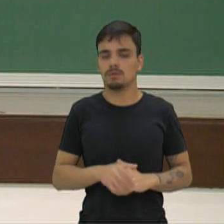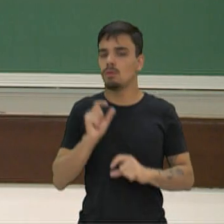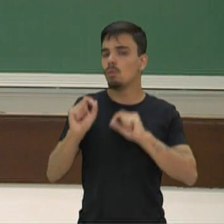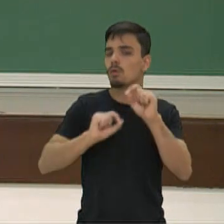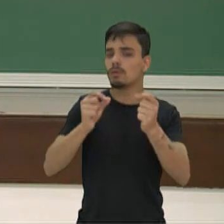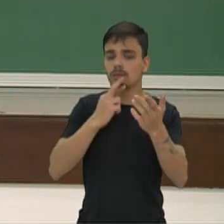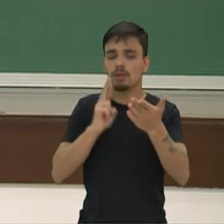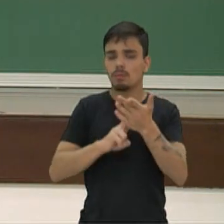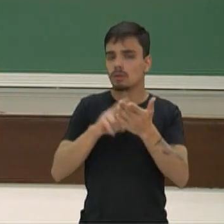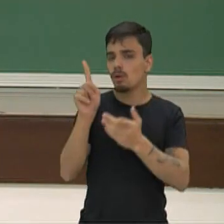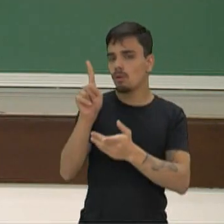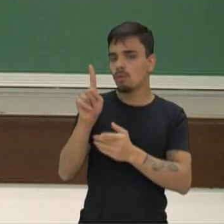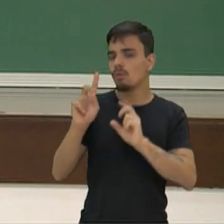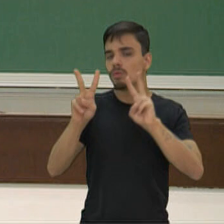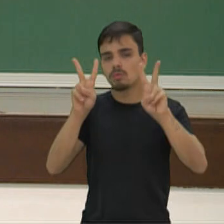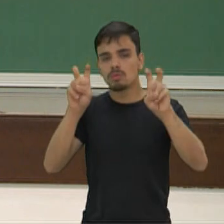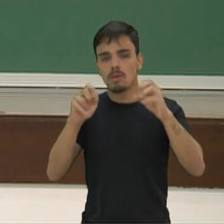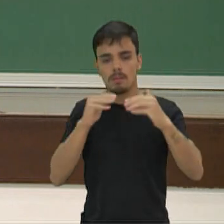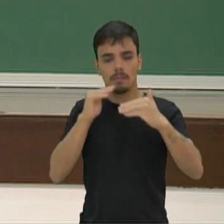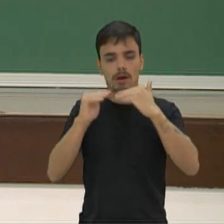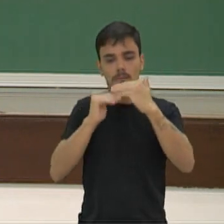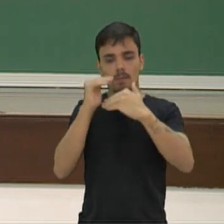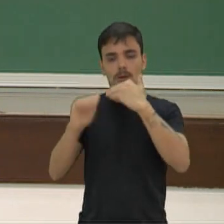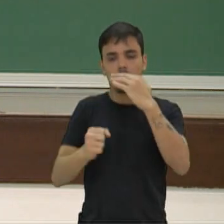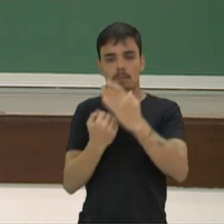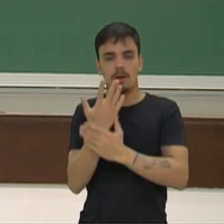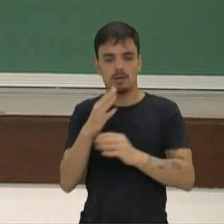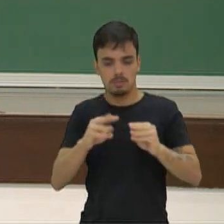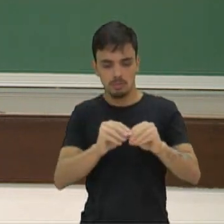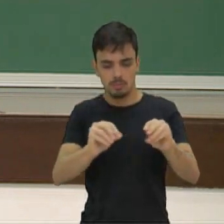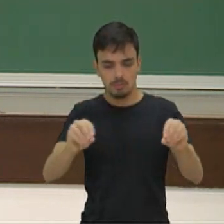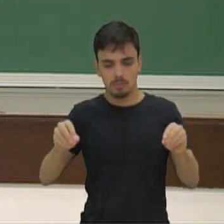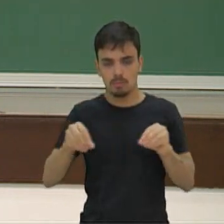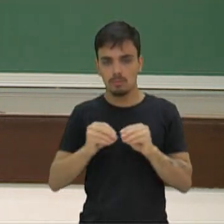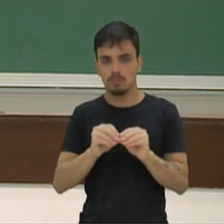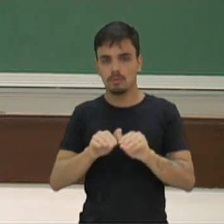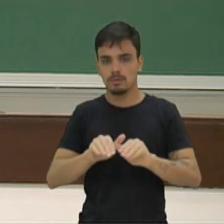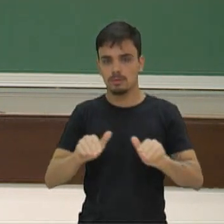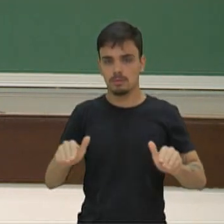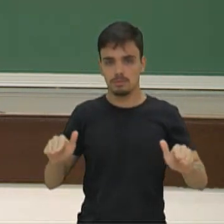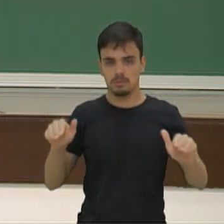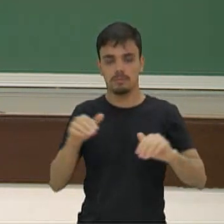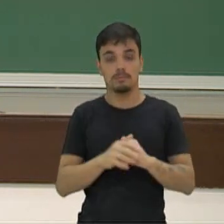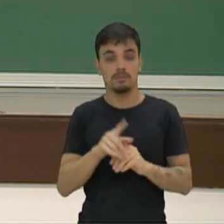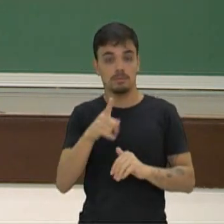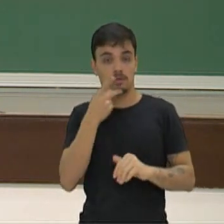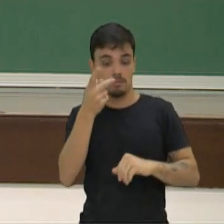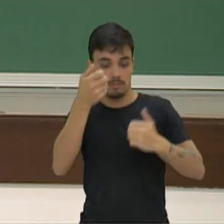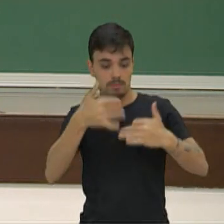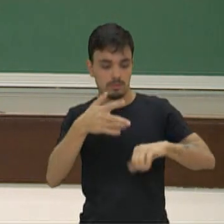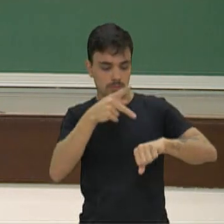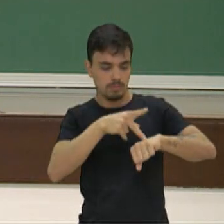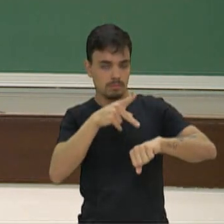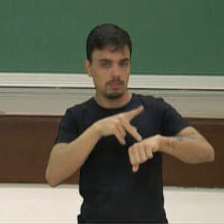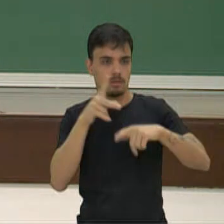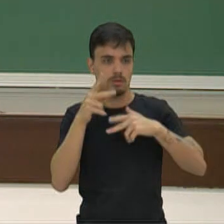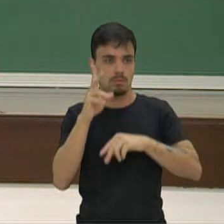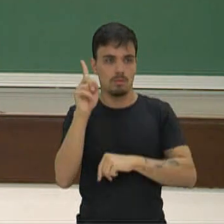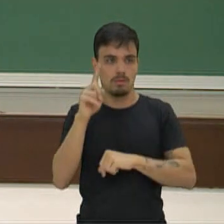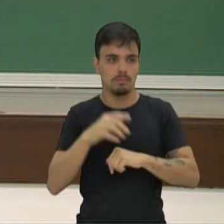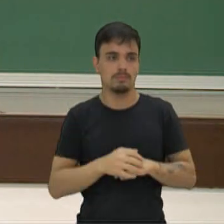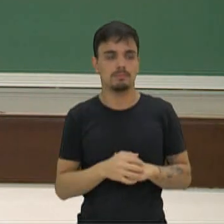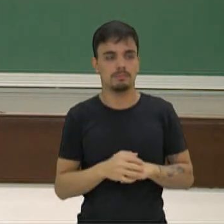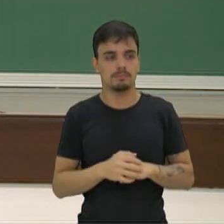O que você respondeu sobre os processos de formação do solo? Se você falou que numa rocha como essa, eu vou botar o texto